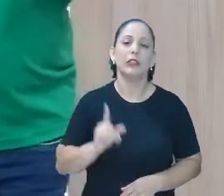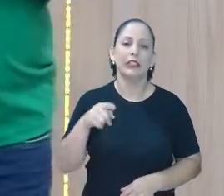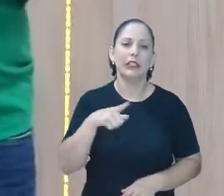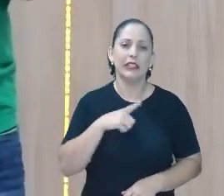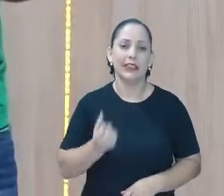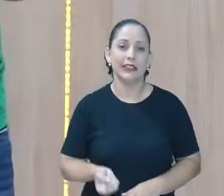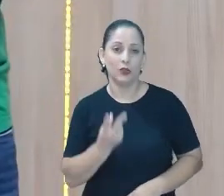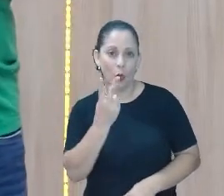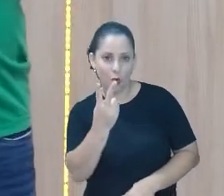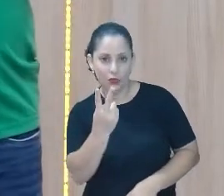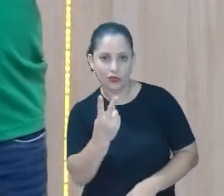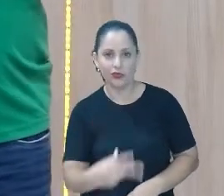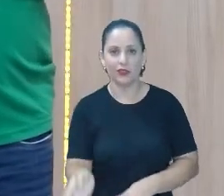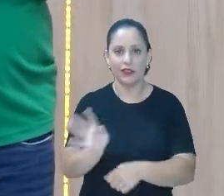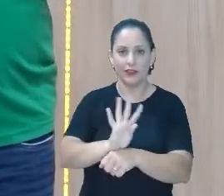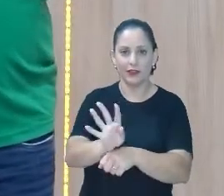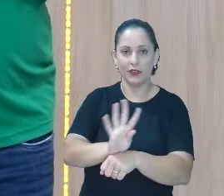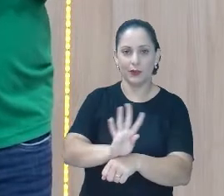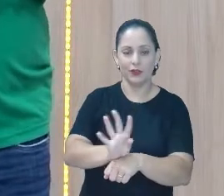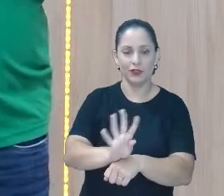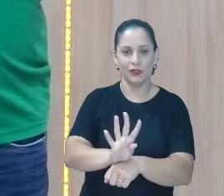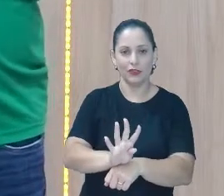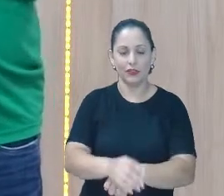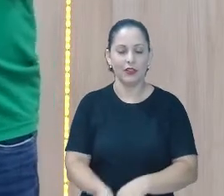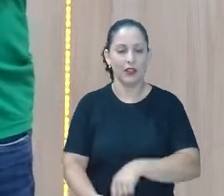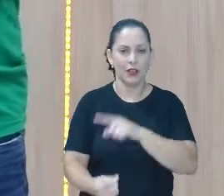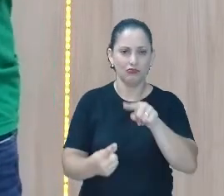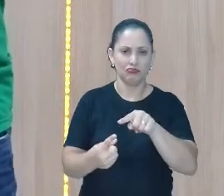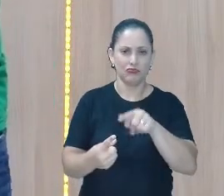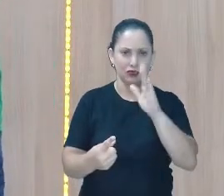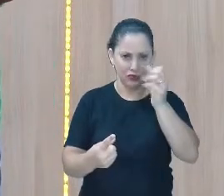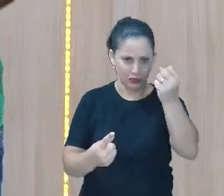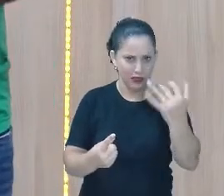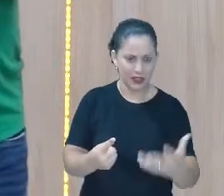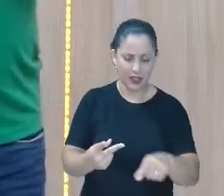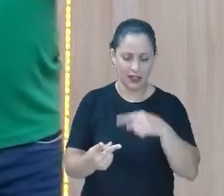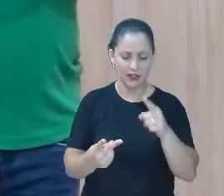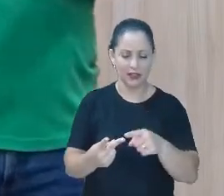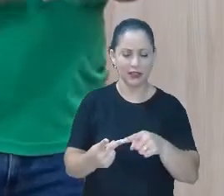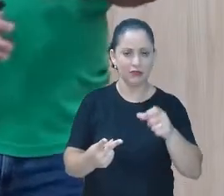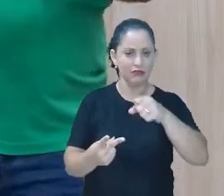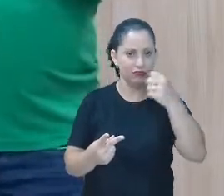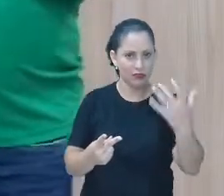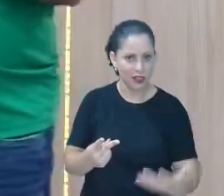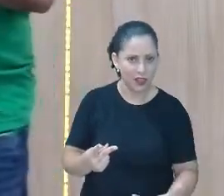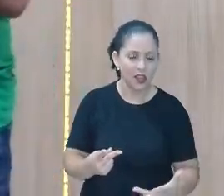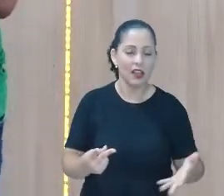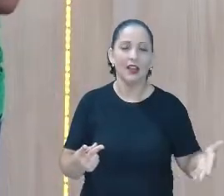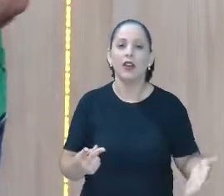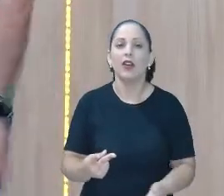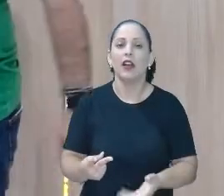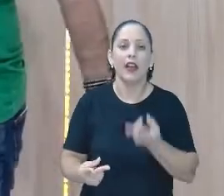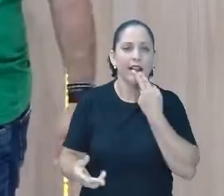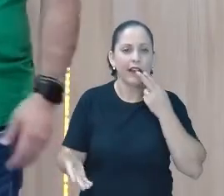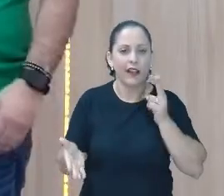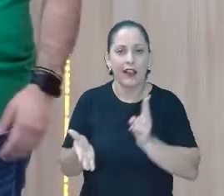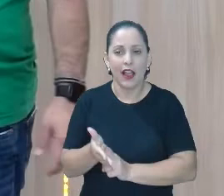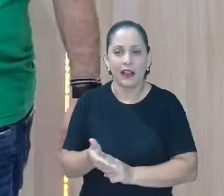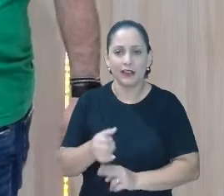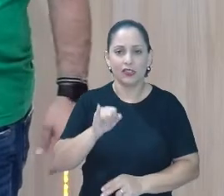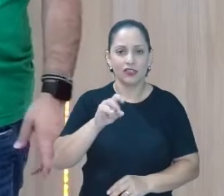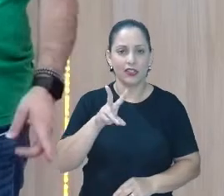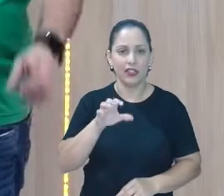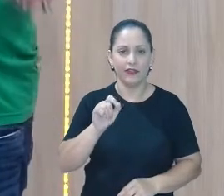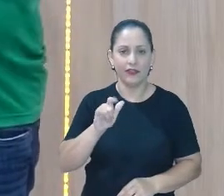que simultaneamente, né, chamado Cartas de Iwo Jima, que vai mostrar o mesmo episódio da batalha